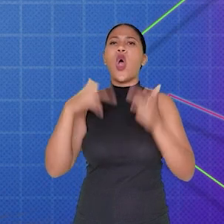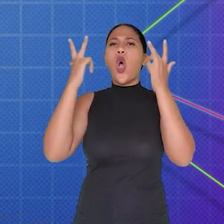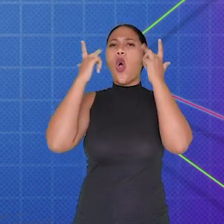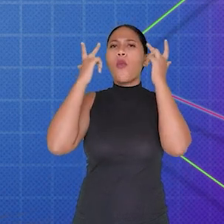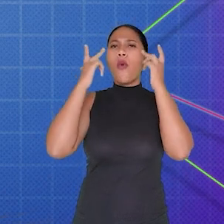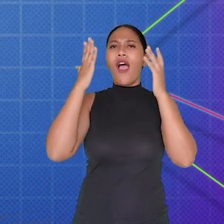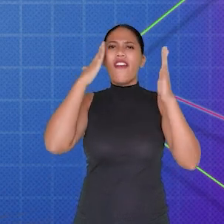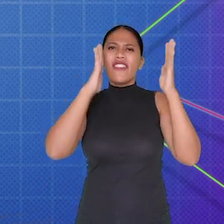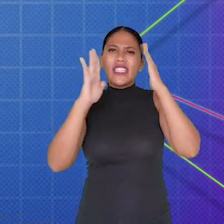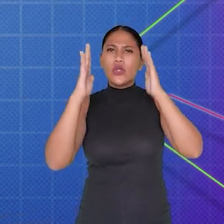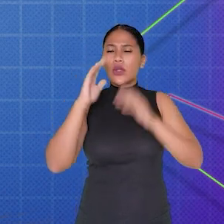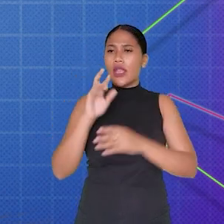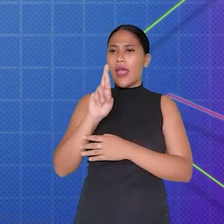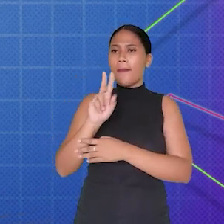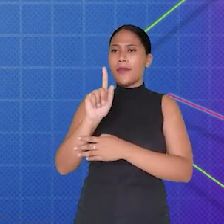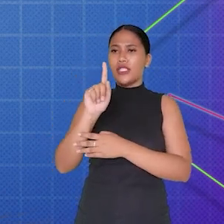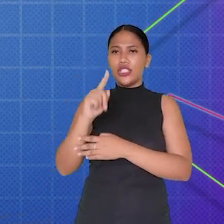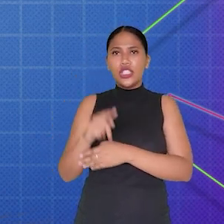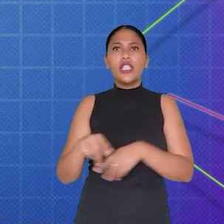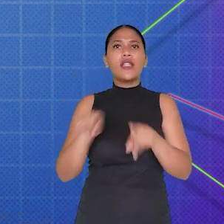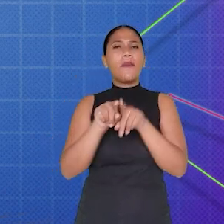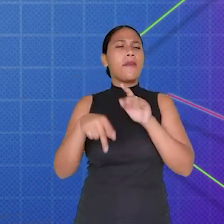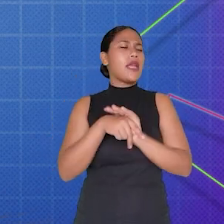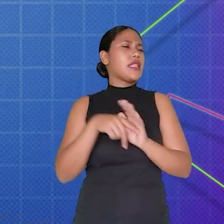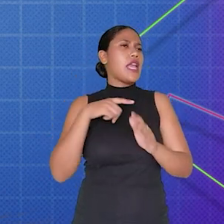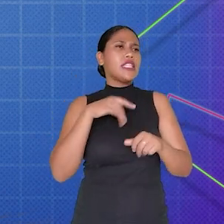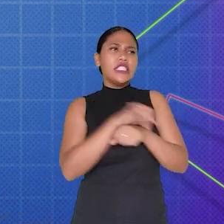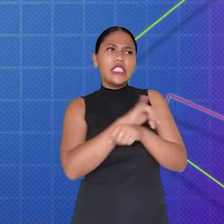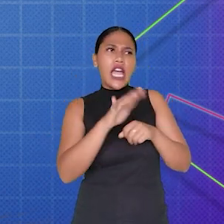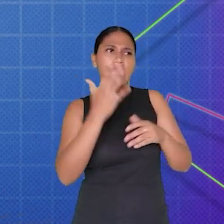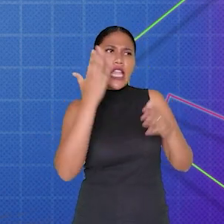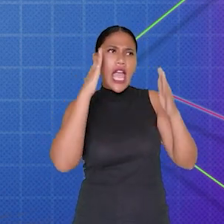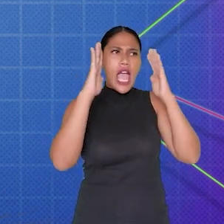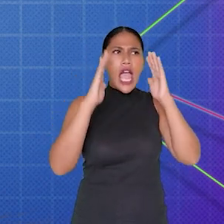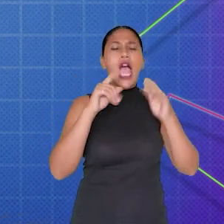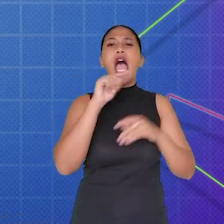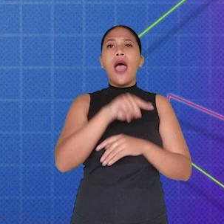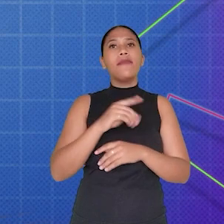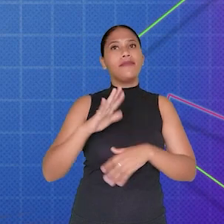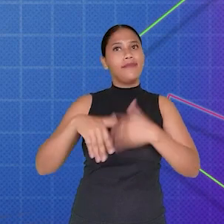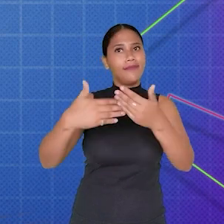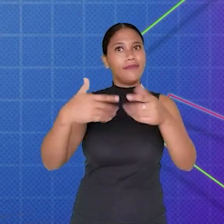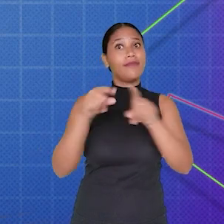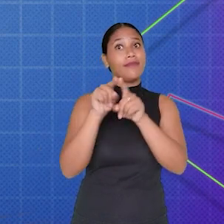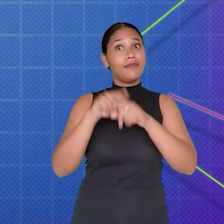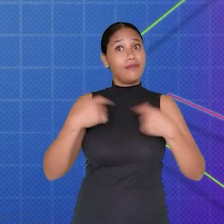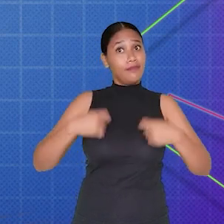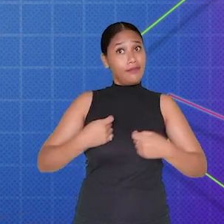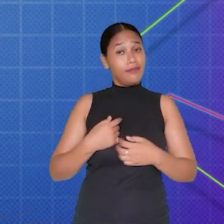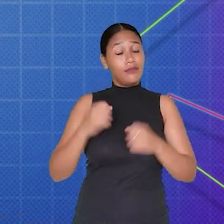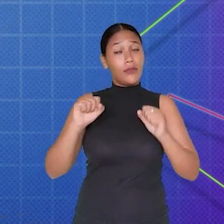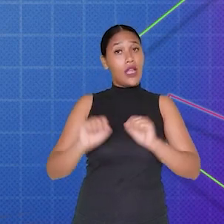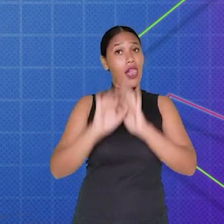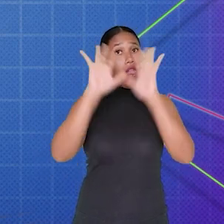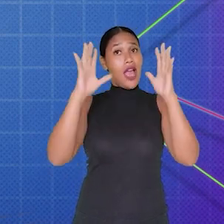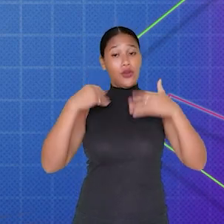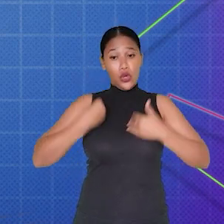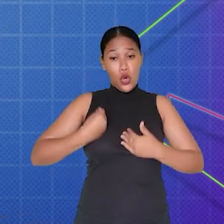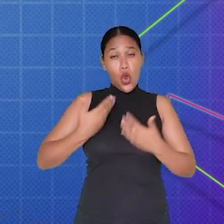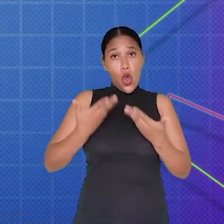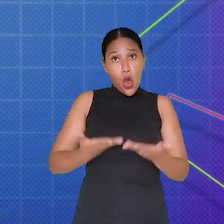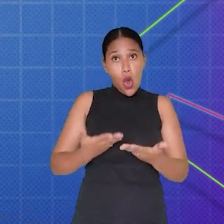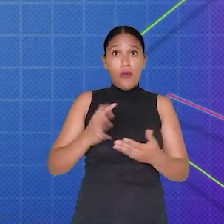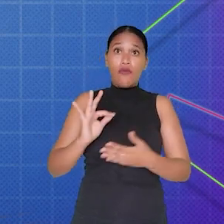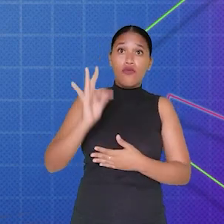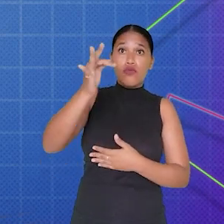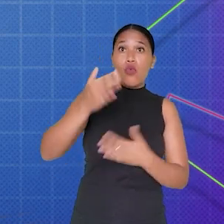Essa abordagem é comum em jogos de aventura, RPGs e jogos de estratégia, onde a progressão é importante e o jogador precisa ter um senso